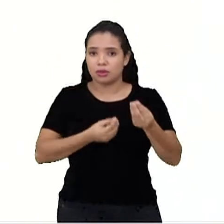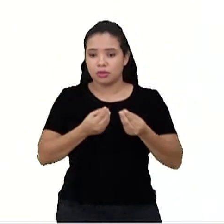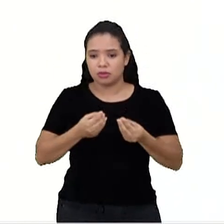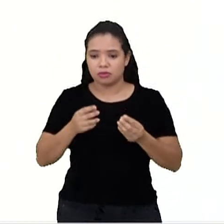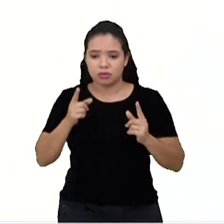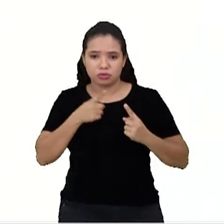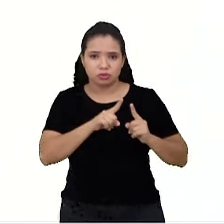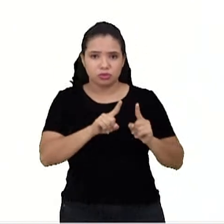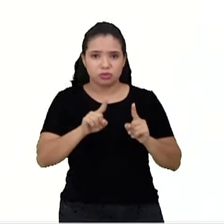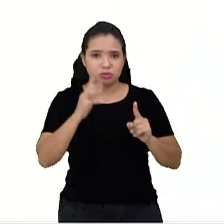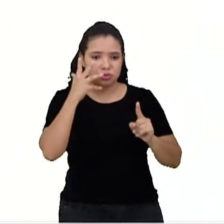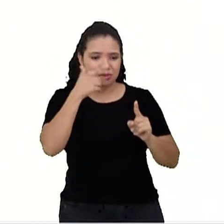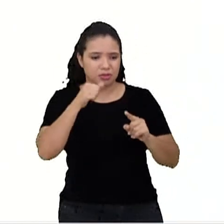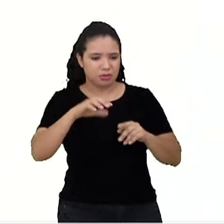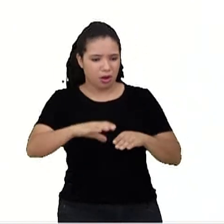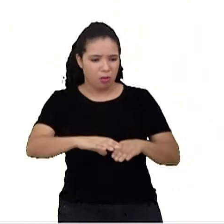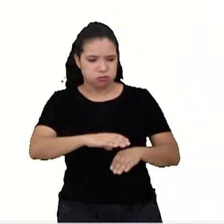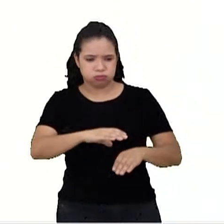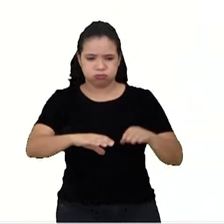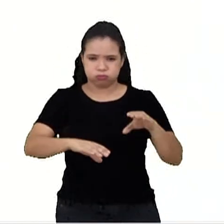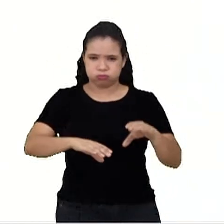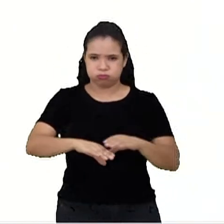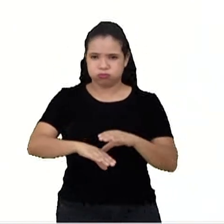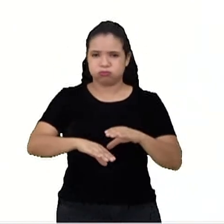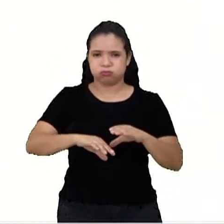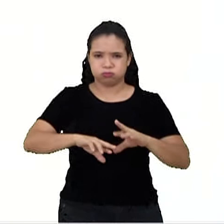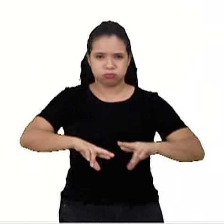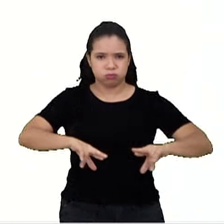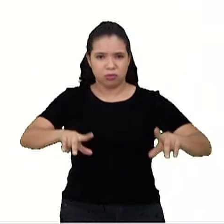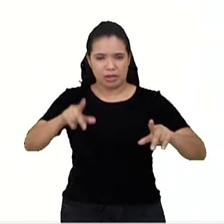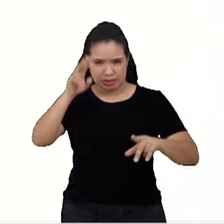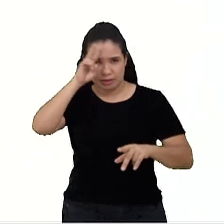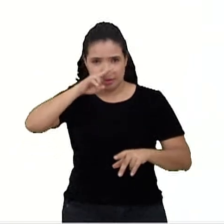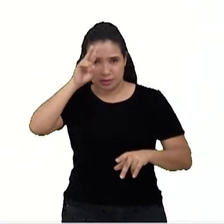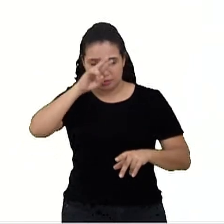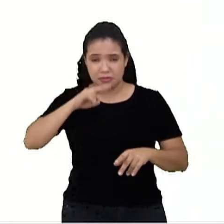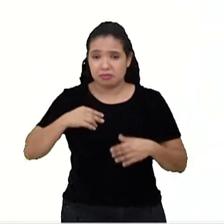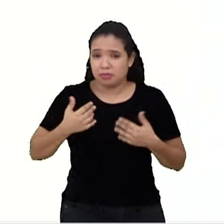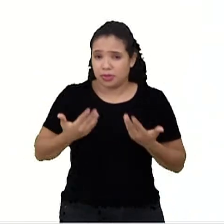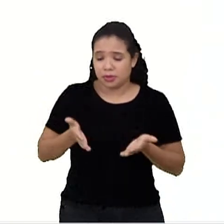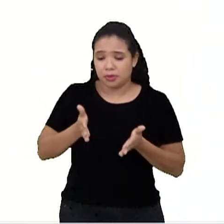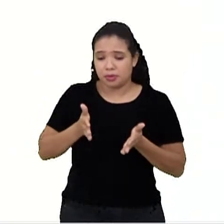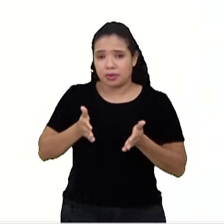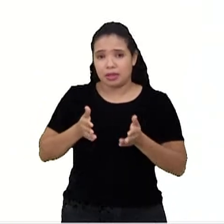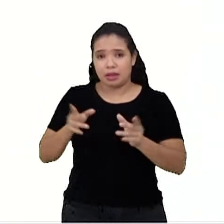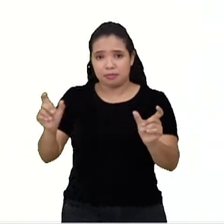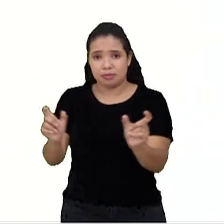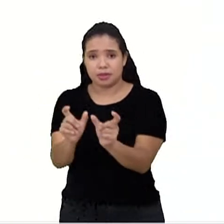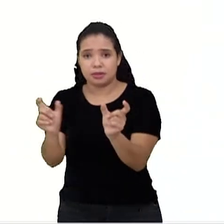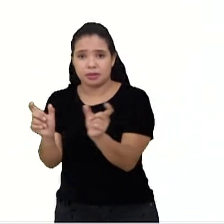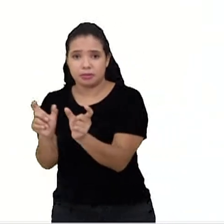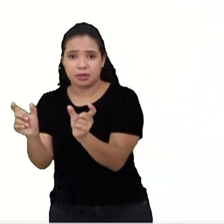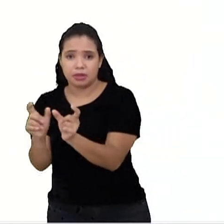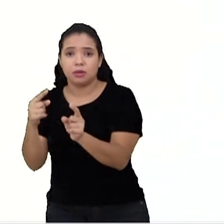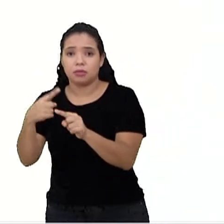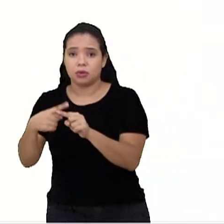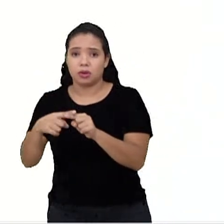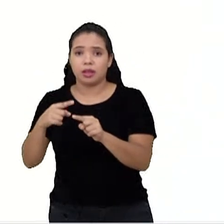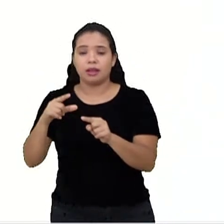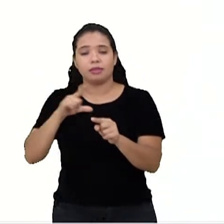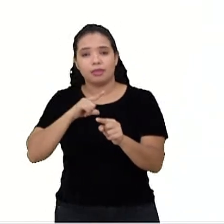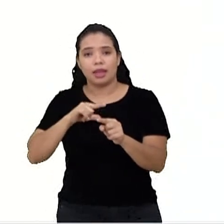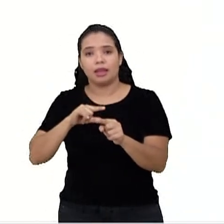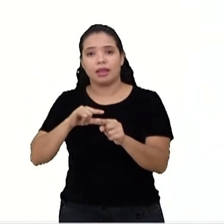comigo, usava uns sapatões de 7 léguas, lembra? Então é um período composto porque tem uma